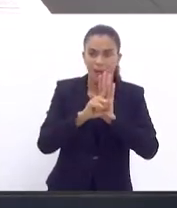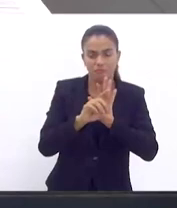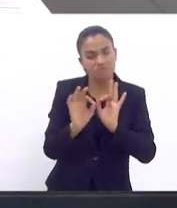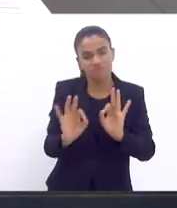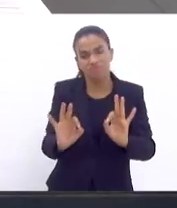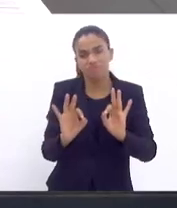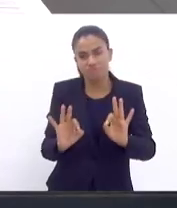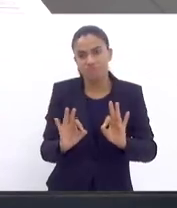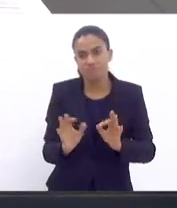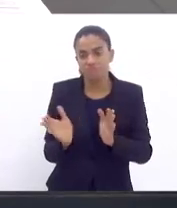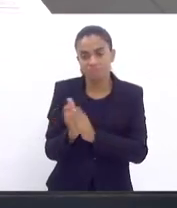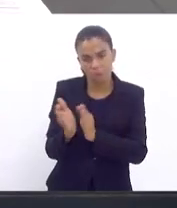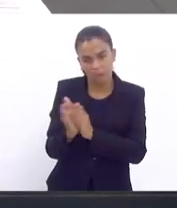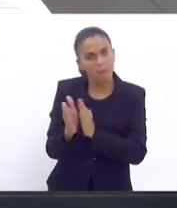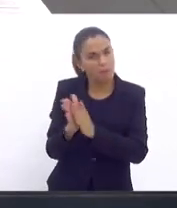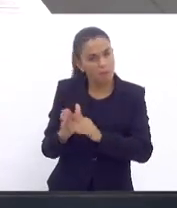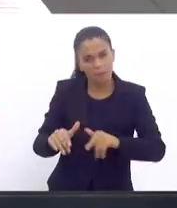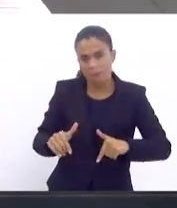certo